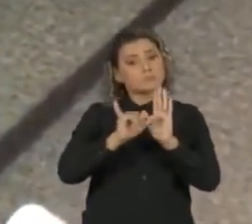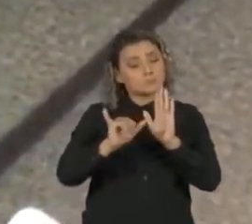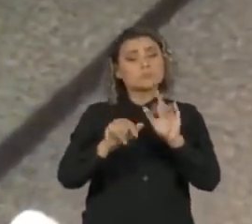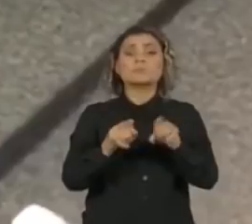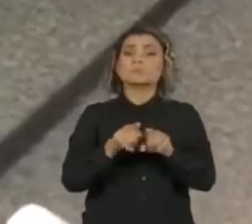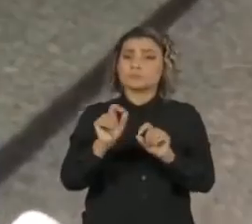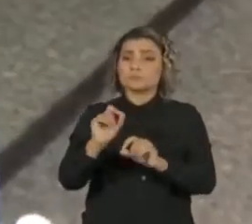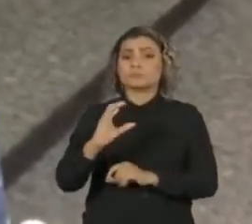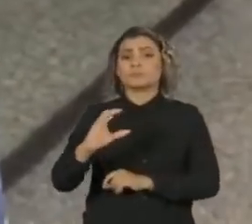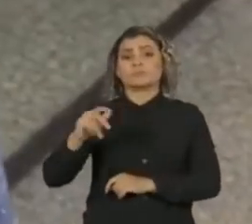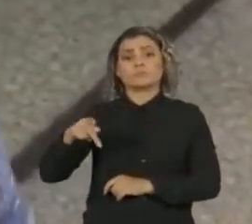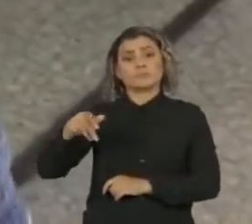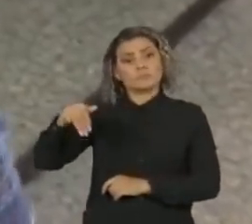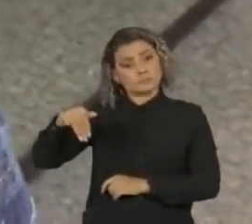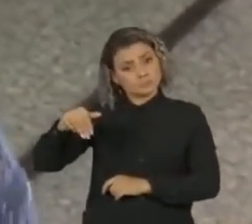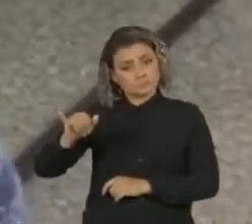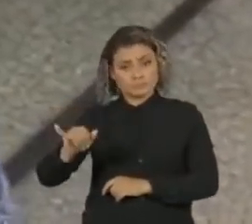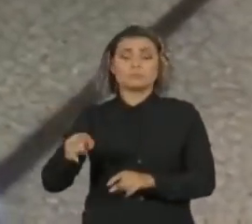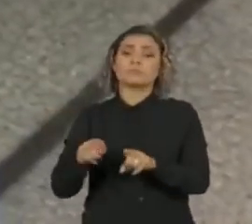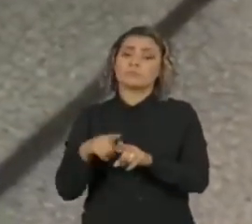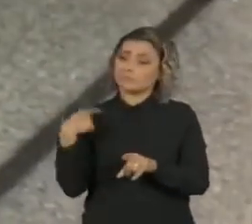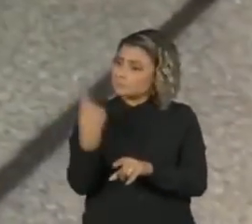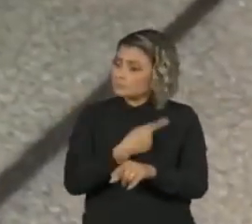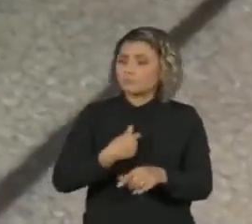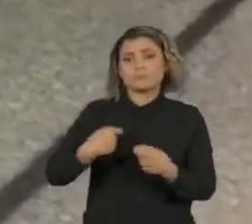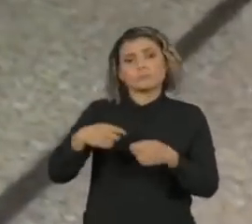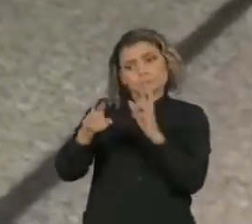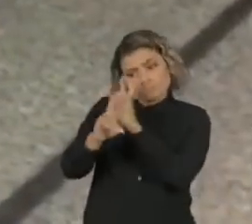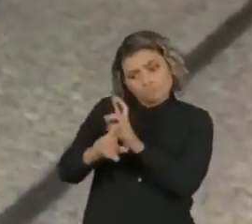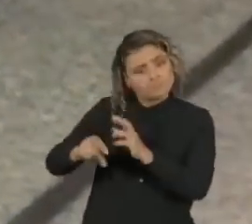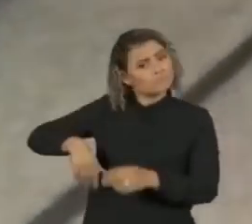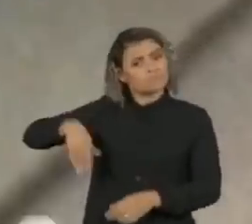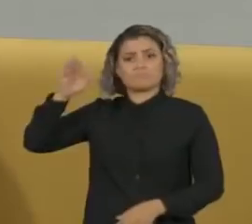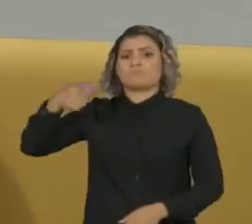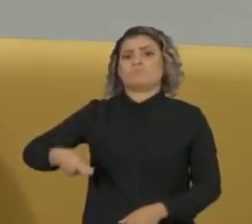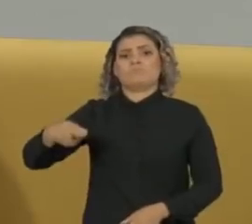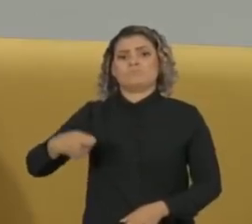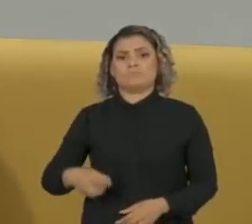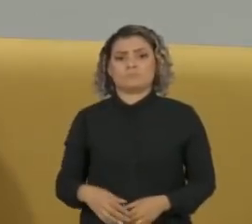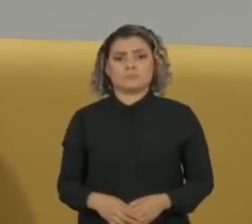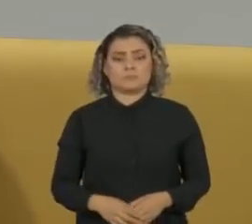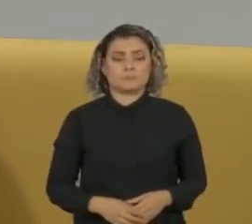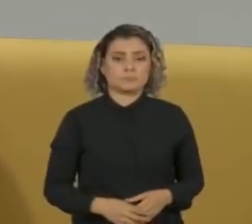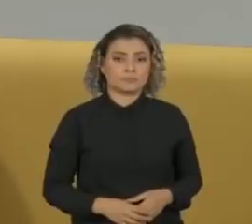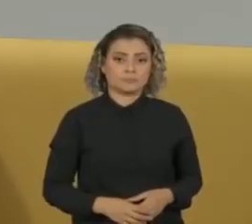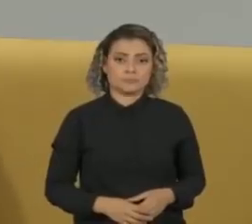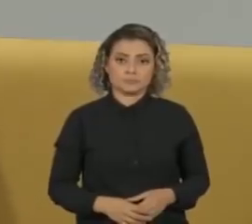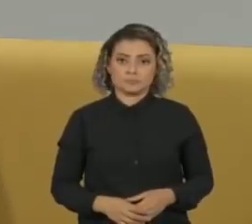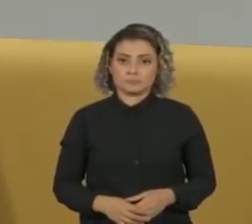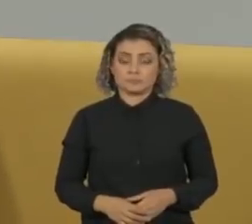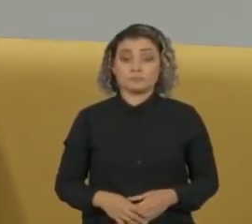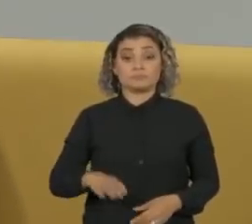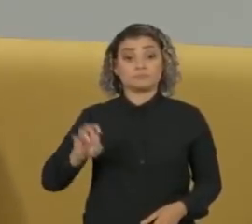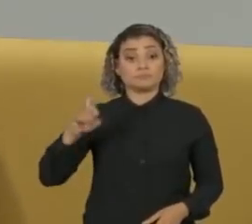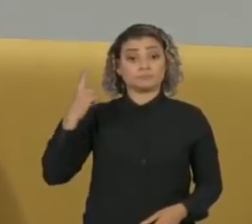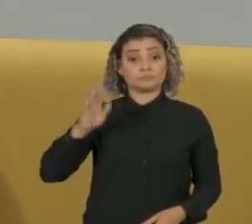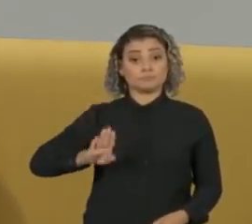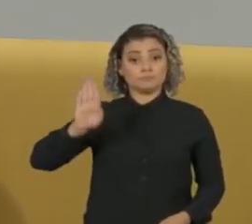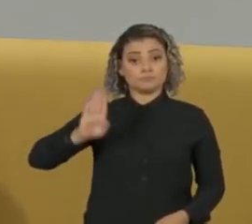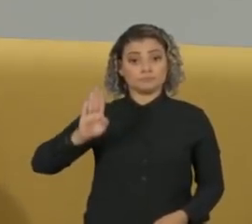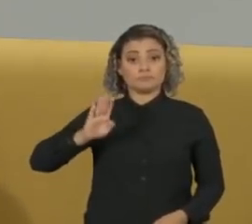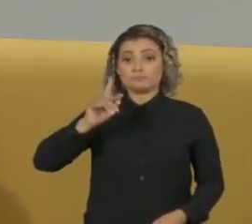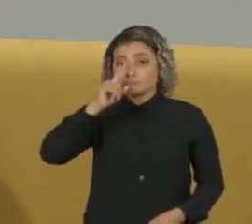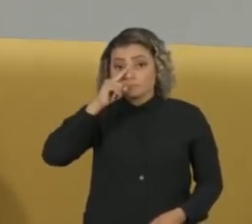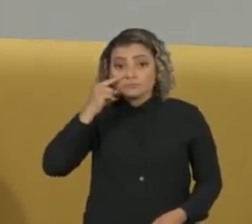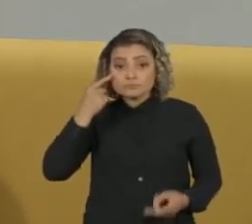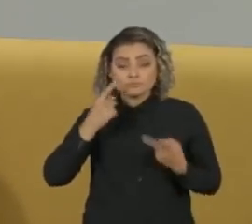resultado dessa CPMI. Eu espero que a gente possa enquadrar melhor ainda. Os ex-candidatos Henrique Meirelles